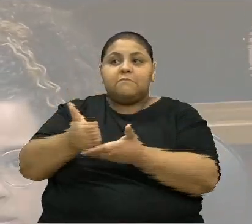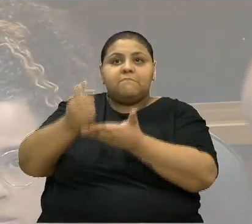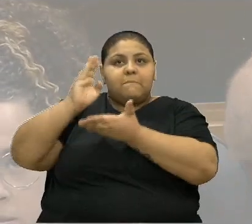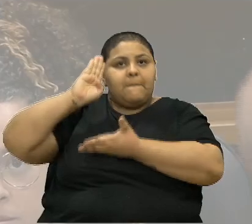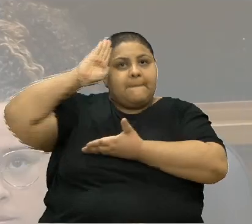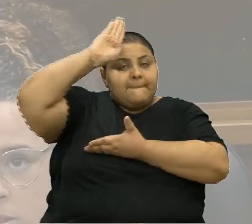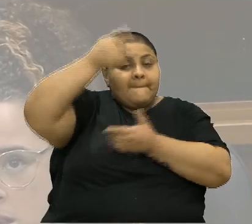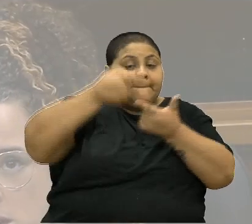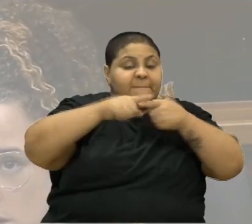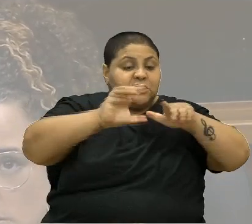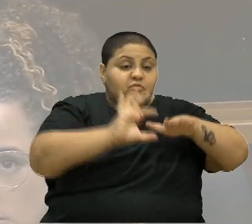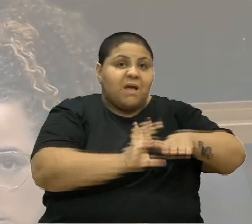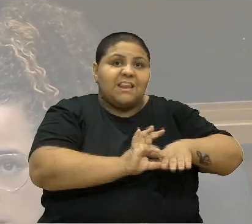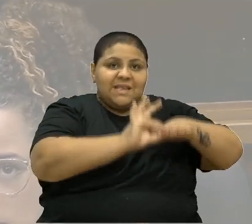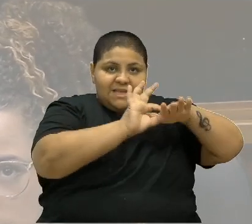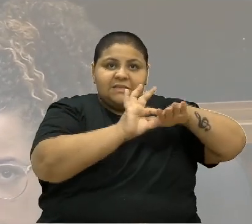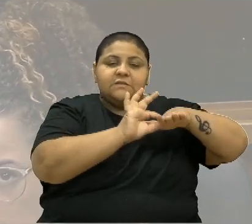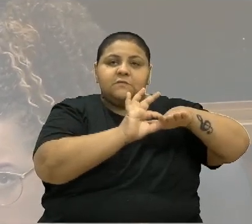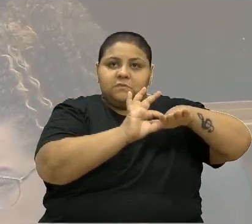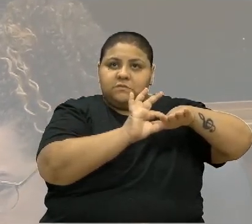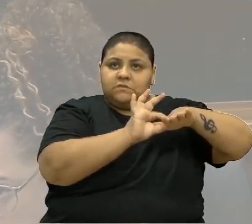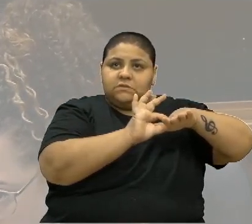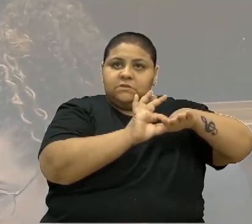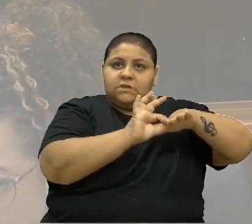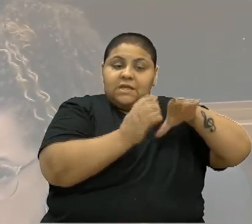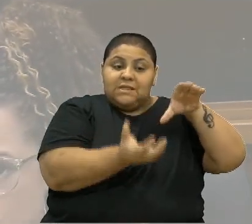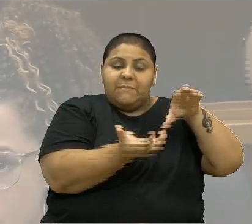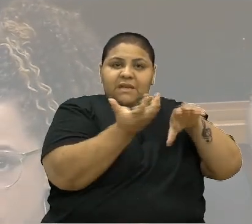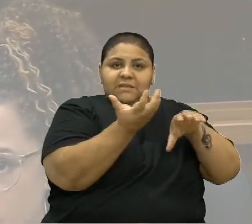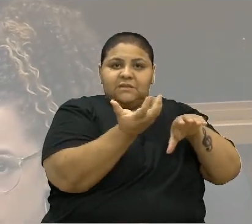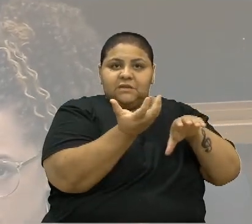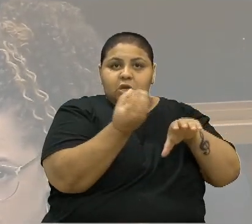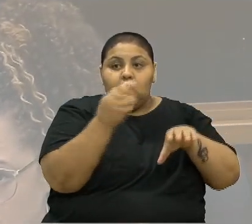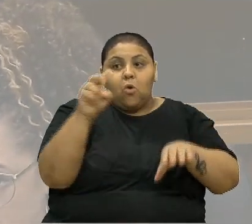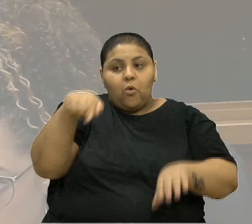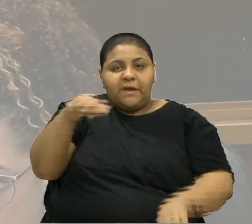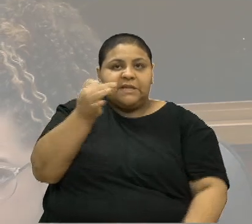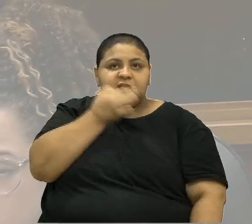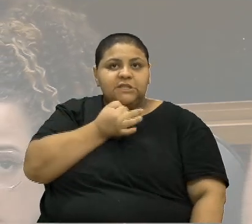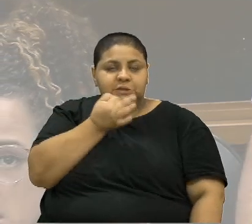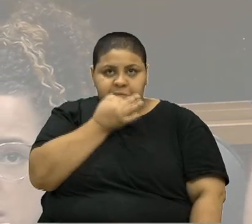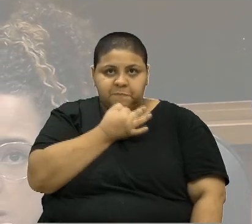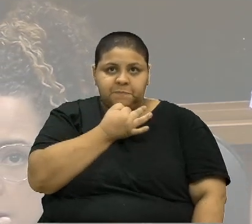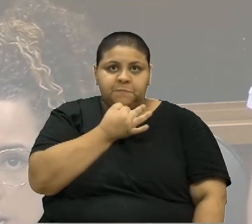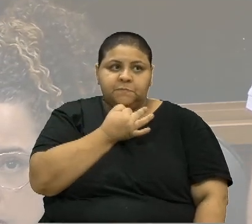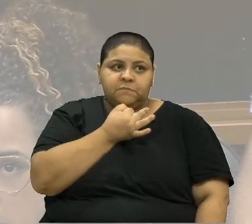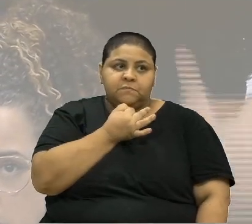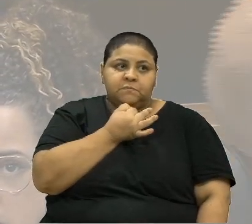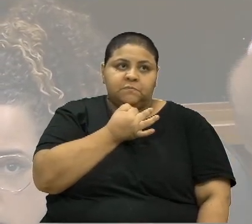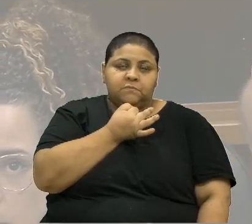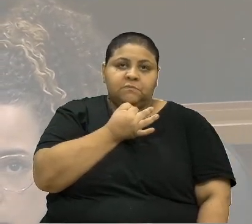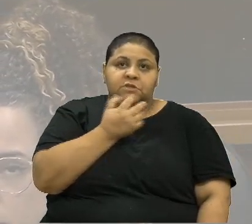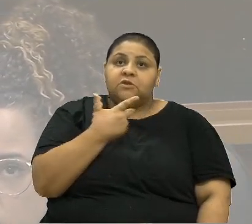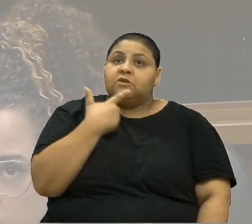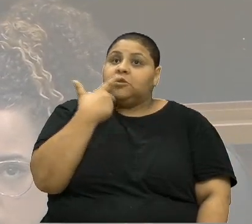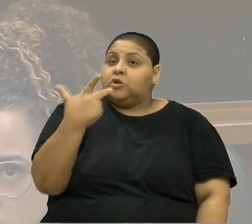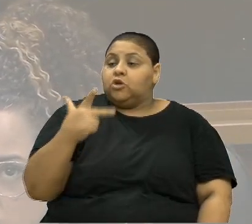uma liderança de Brasília ou aqui de Caxias diz